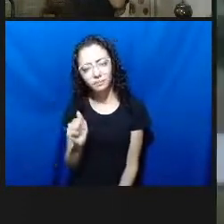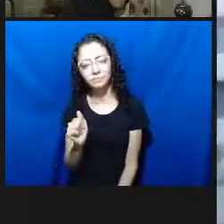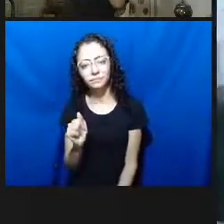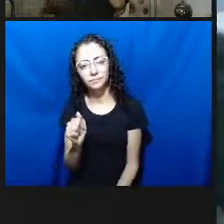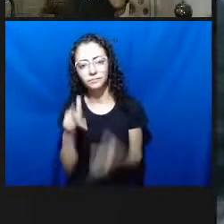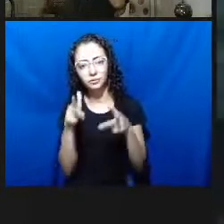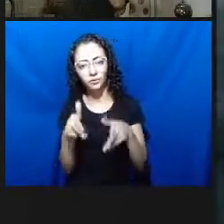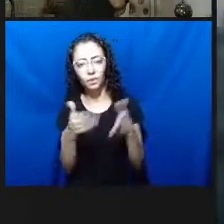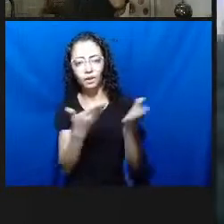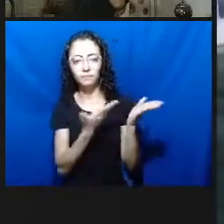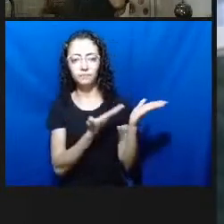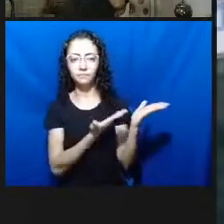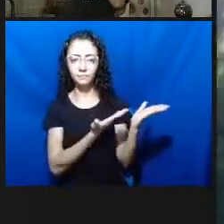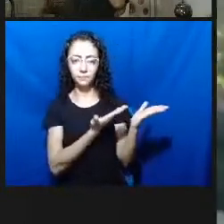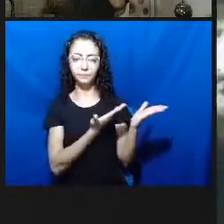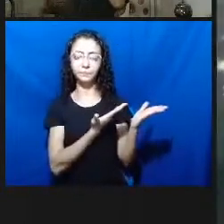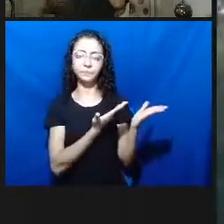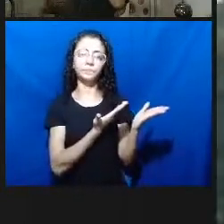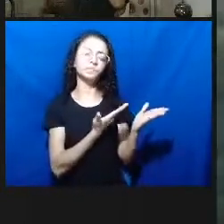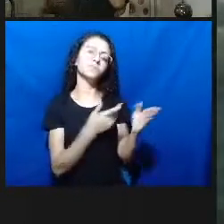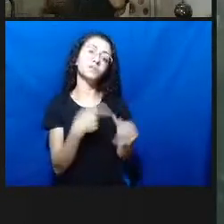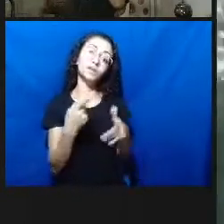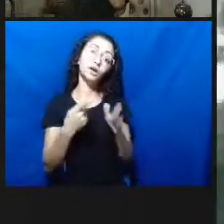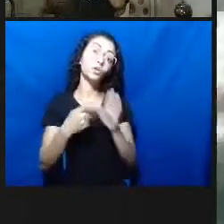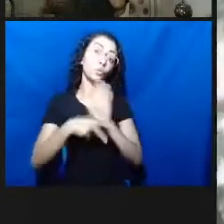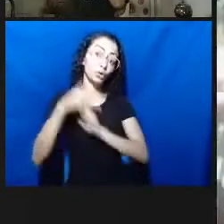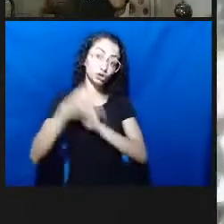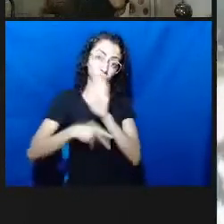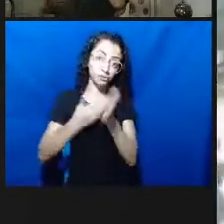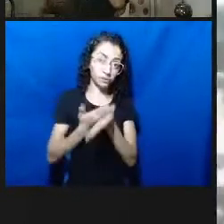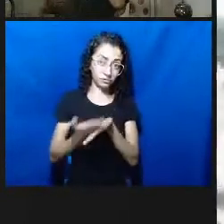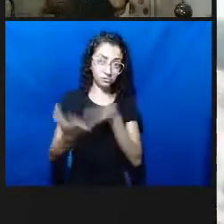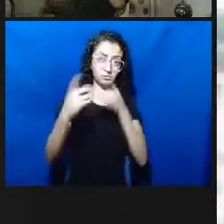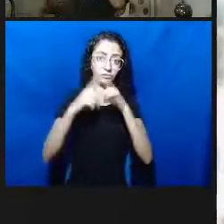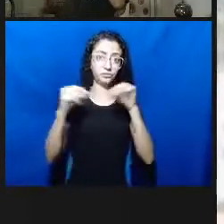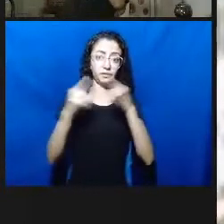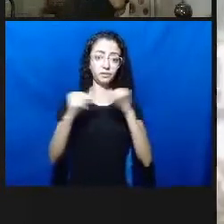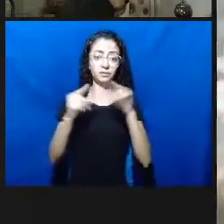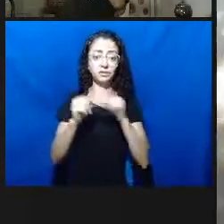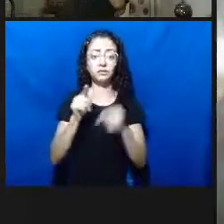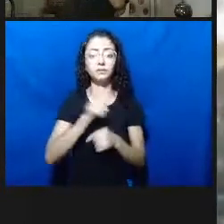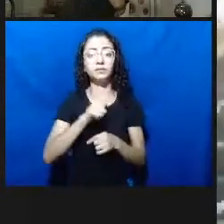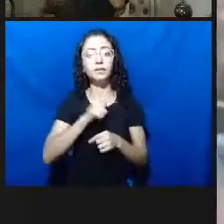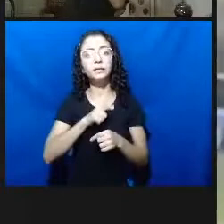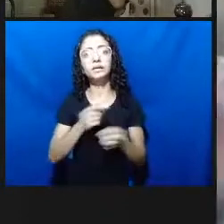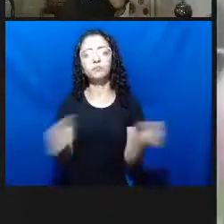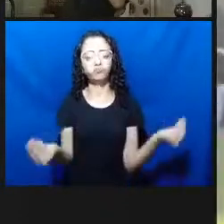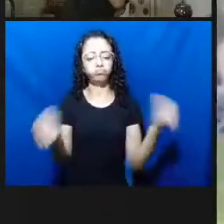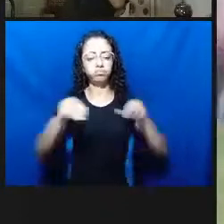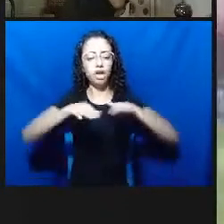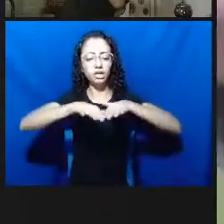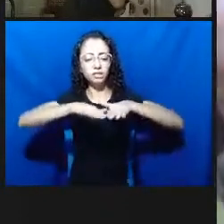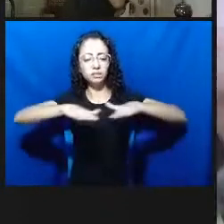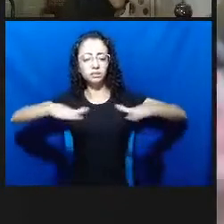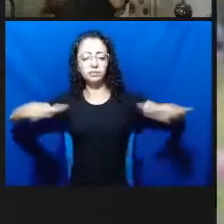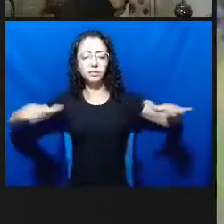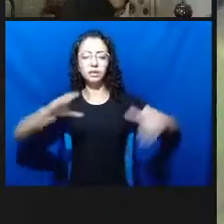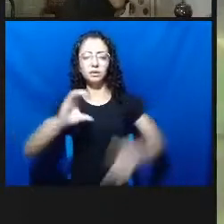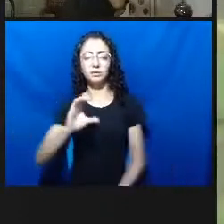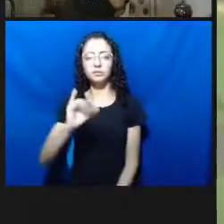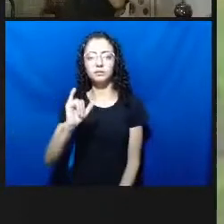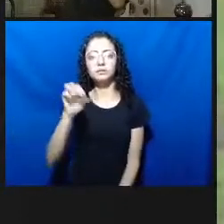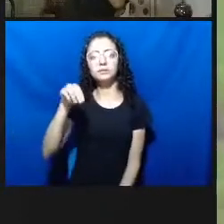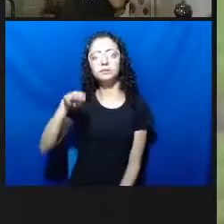Isso, no plano inicial de Brasília, seria coberto por cimento. Nunca as